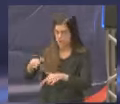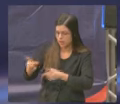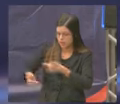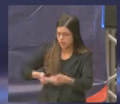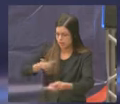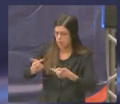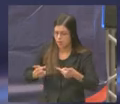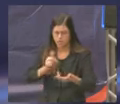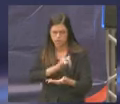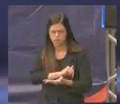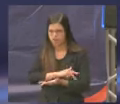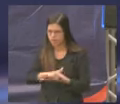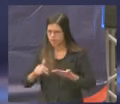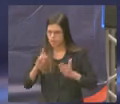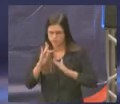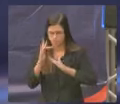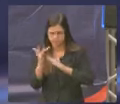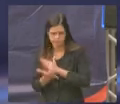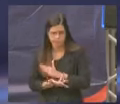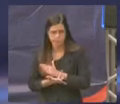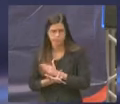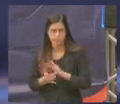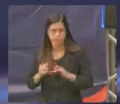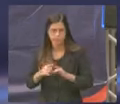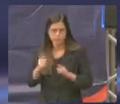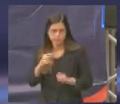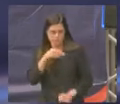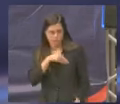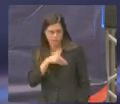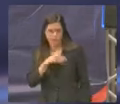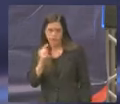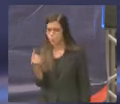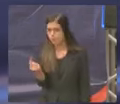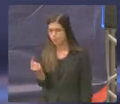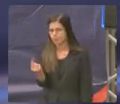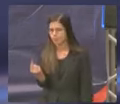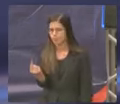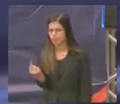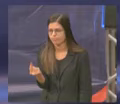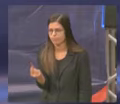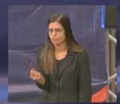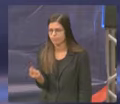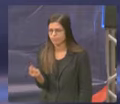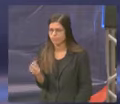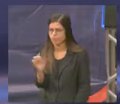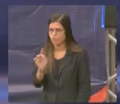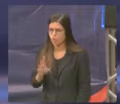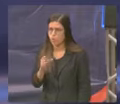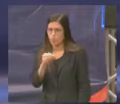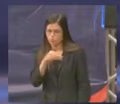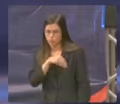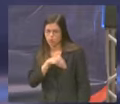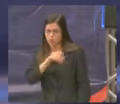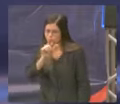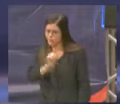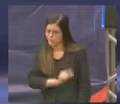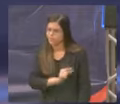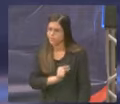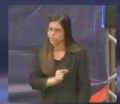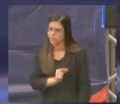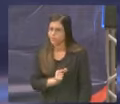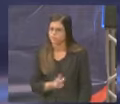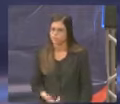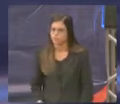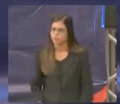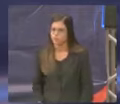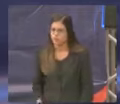para muitas plataformas, mas recebendo um salário só, e um salário rebaixado. Eu lembro que,